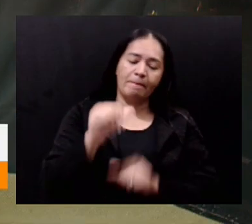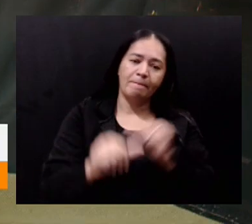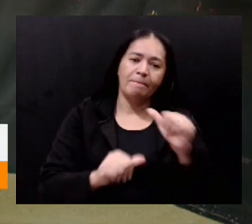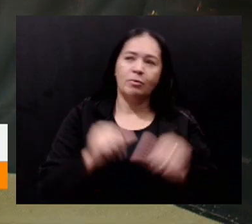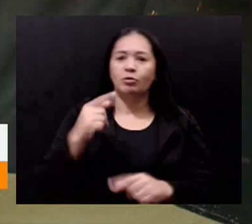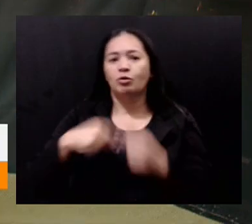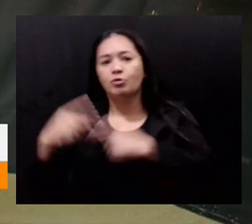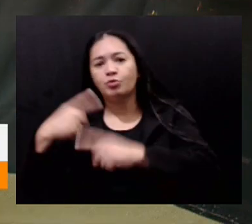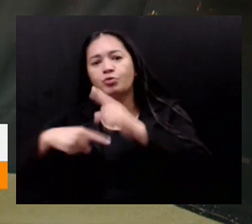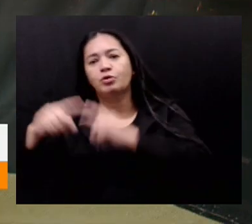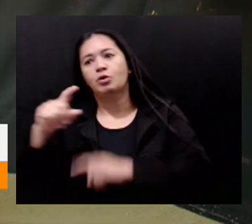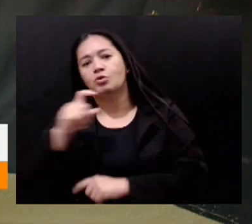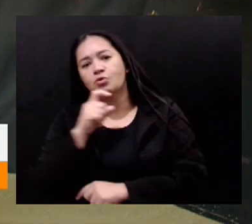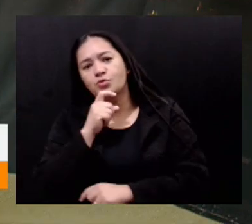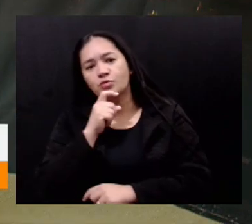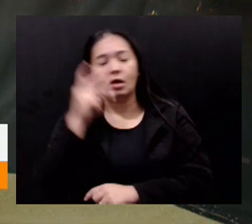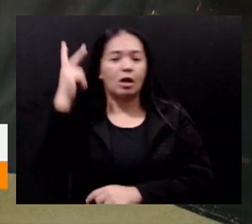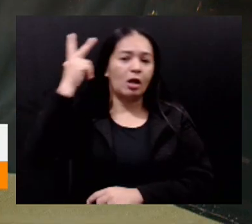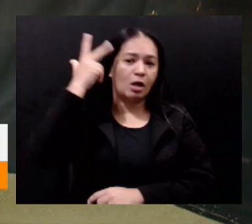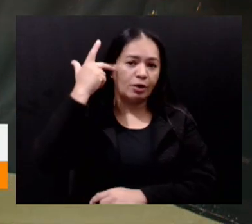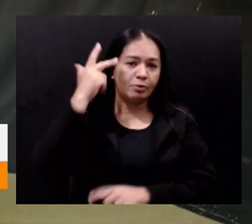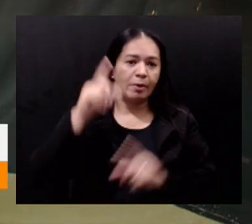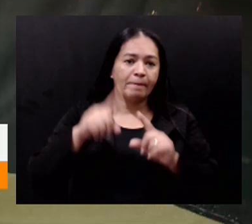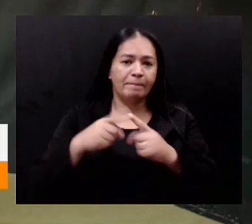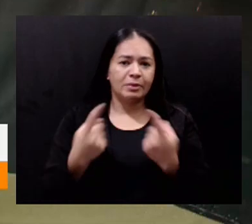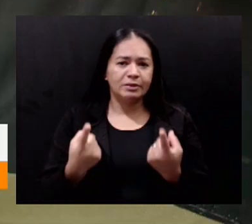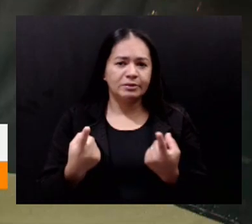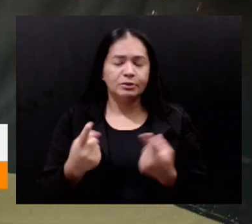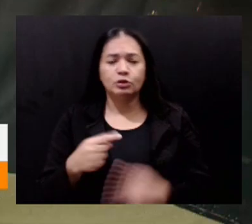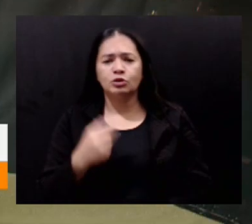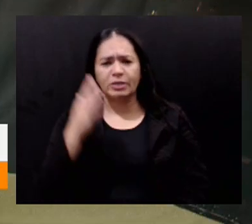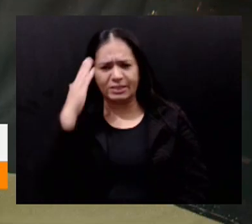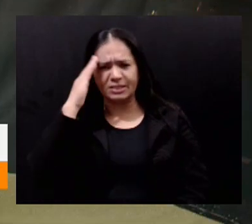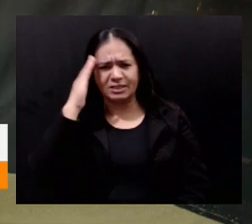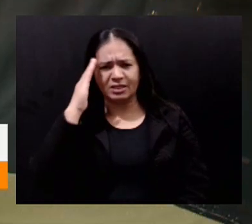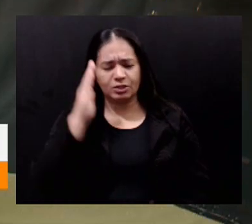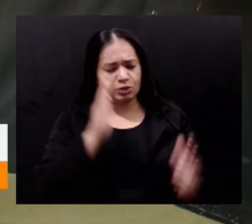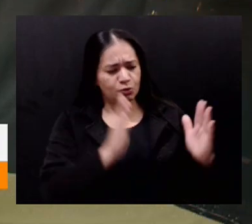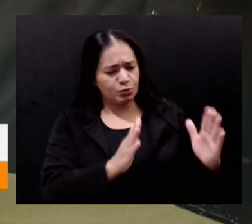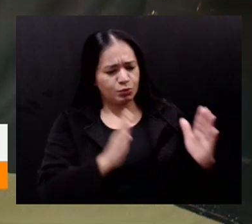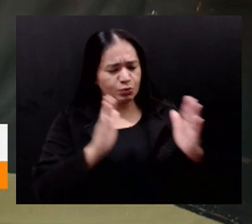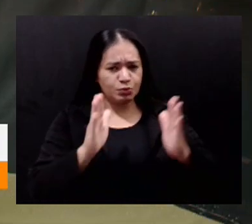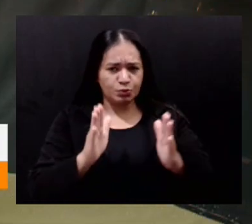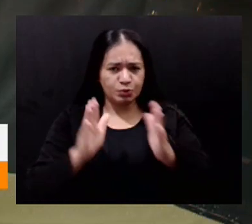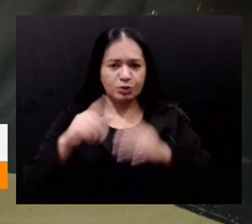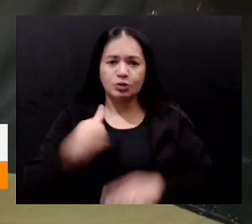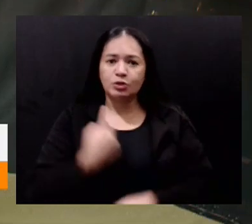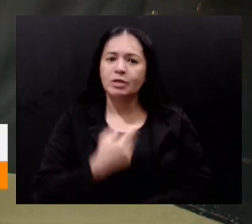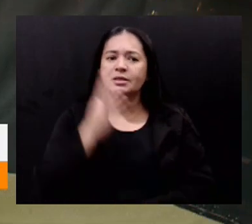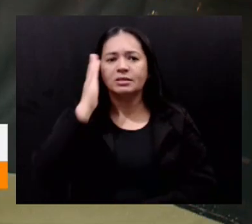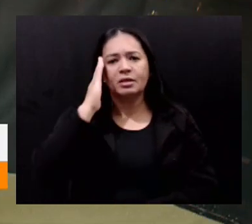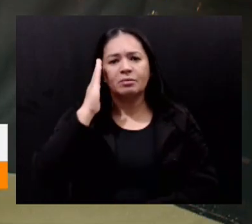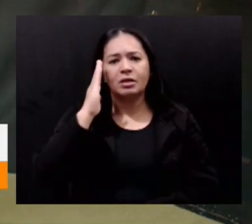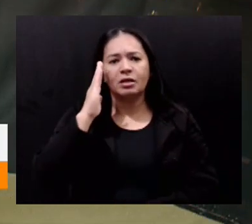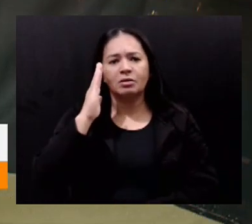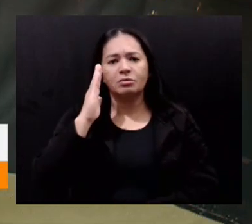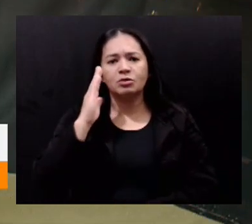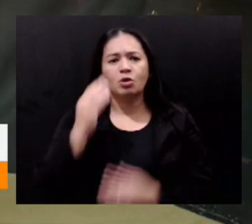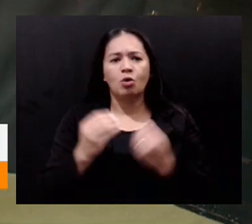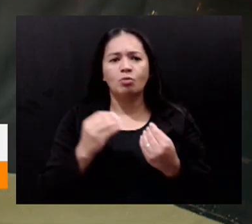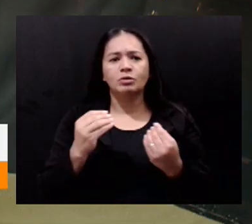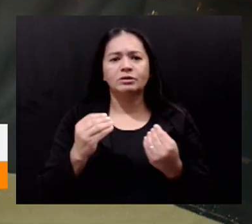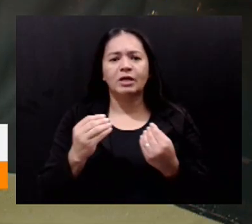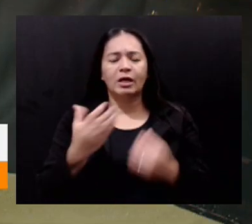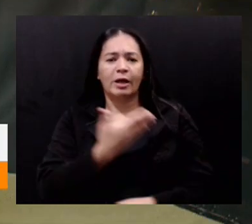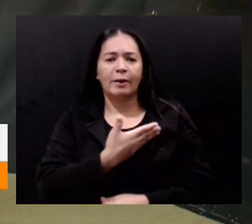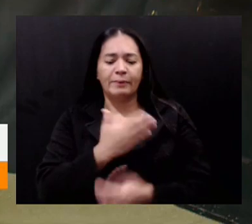normal. Mas será que a gente entende bem essas fases? Será que a gente sabe lidar com o fim de uma amizade? Como lidamos com o fim de um